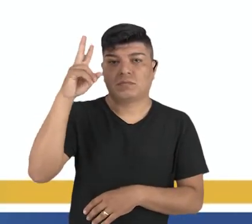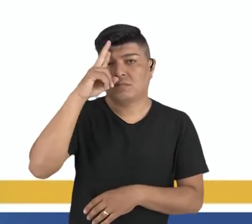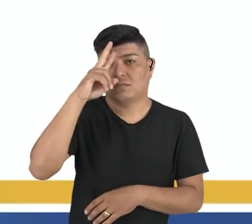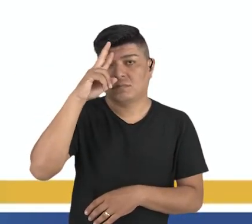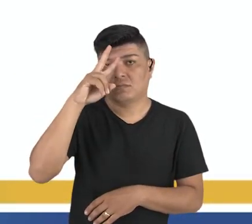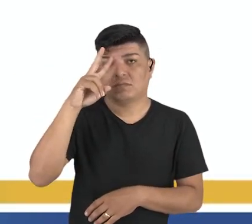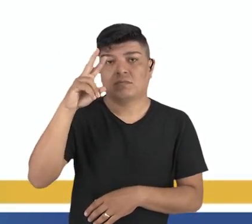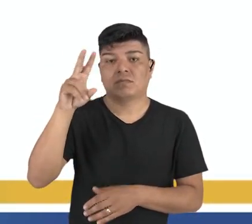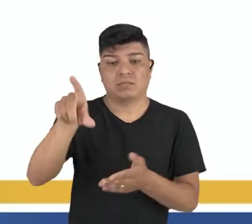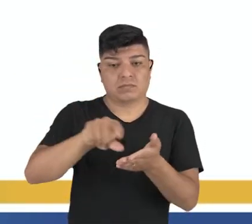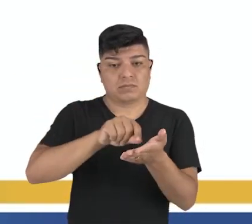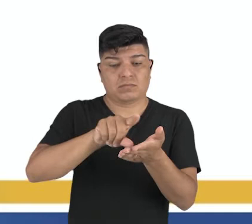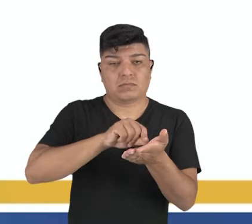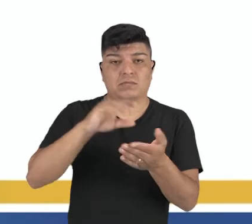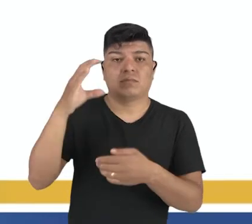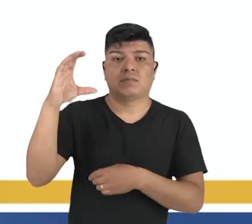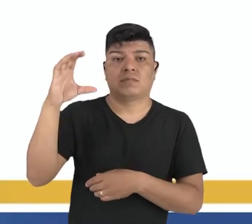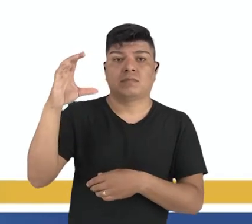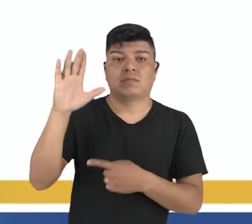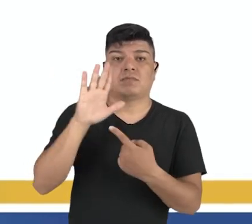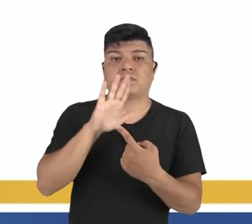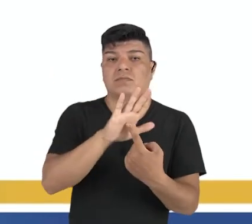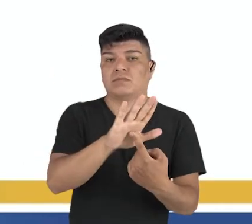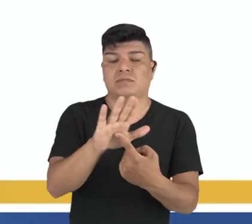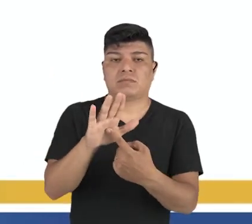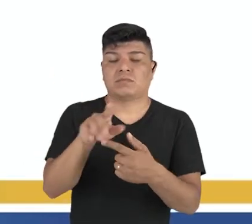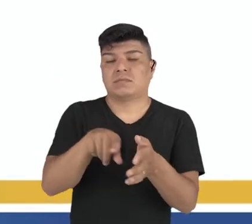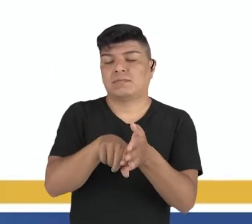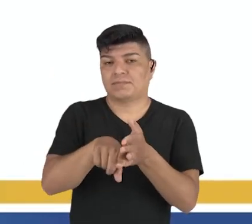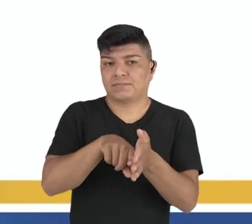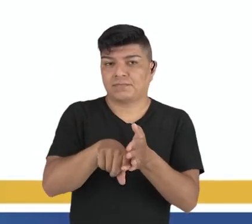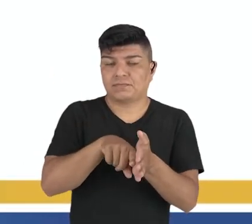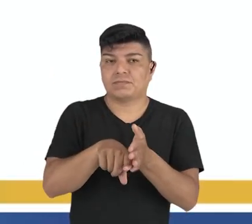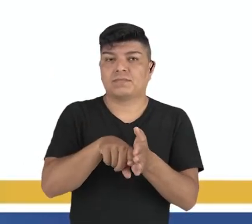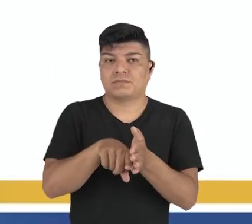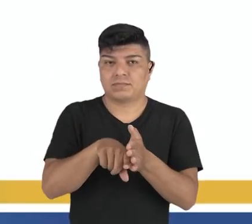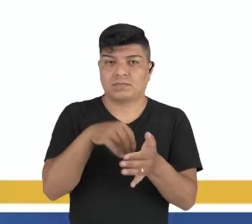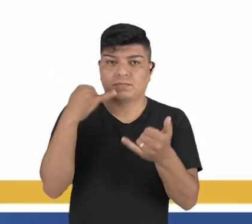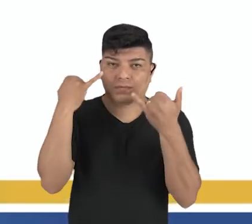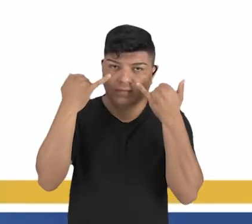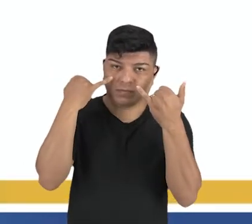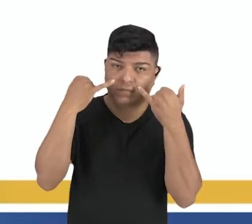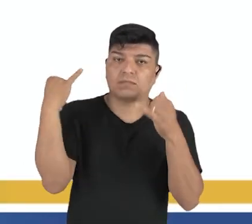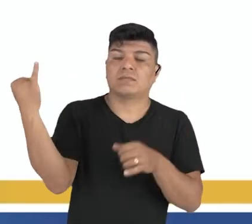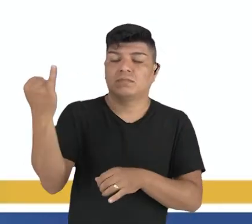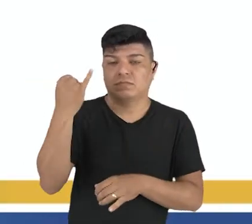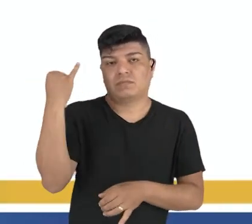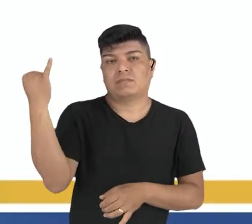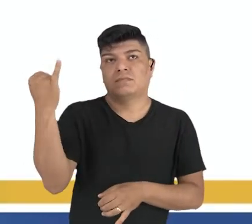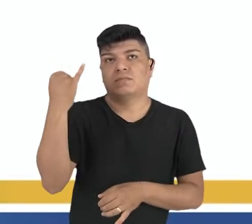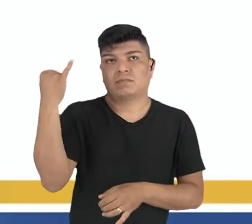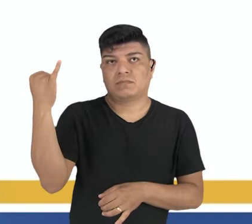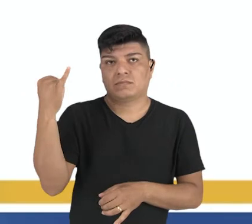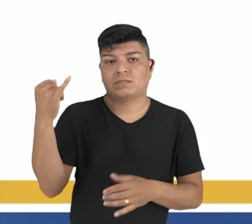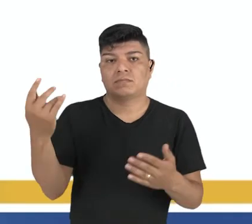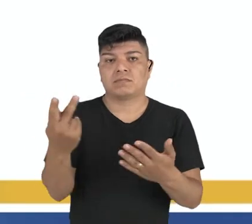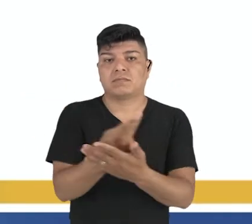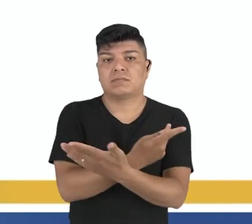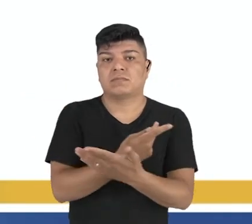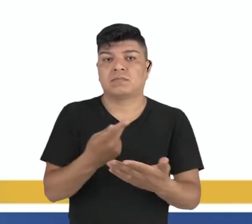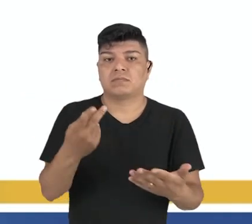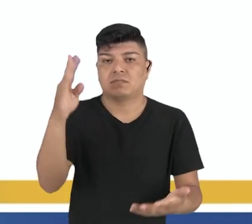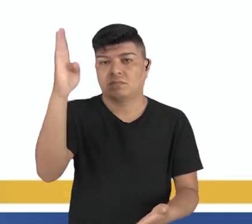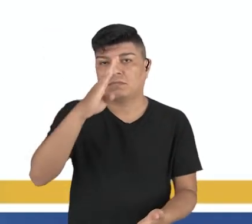artigo de divulgação científica vai falar sobre pesquisas que informações importantíssimas que estão acontecendo